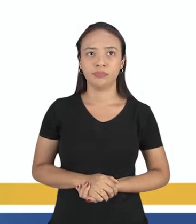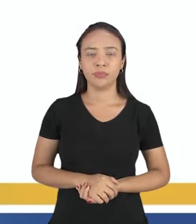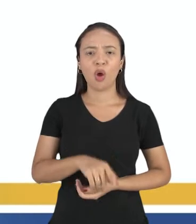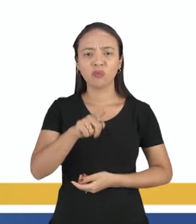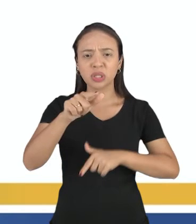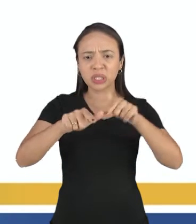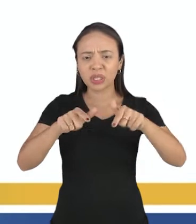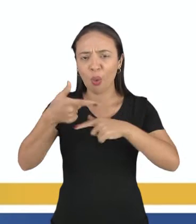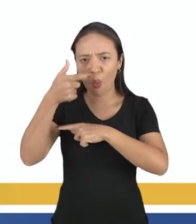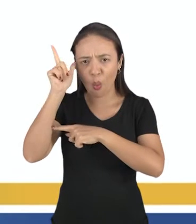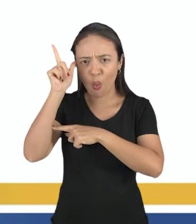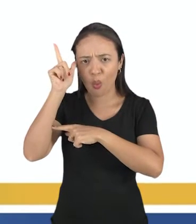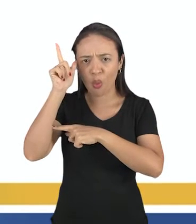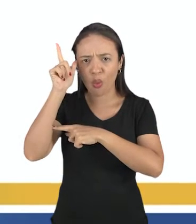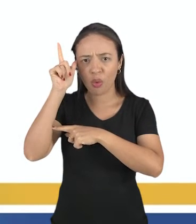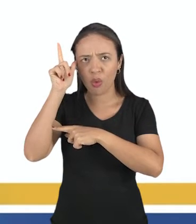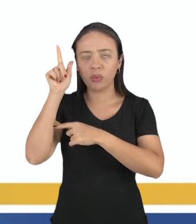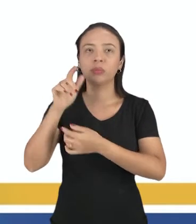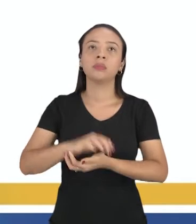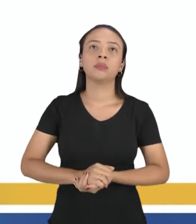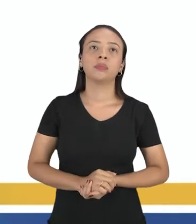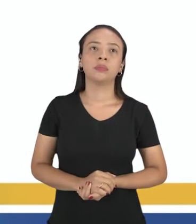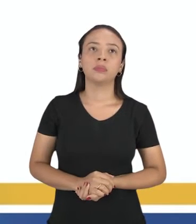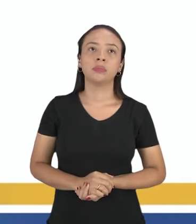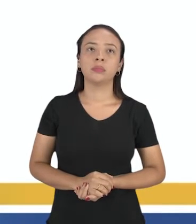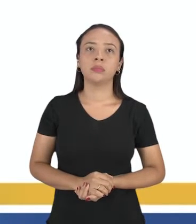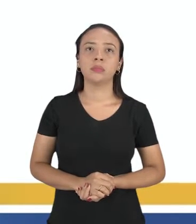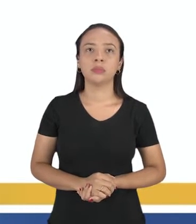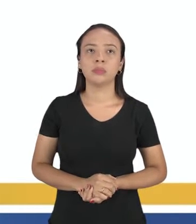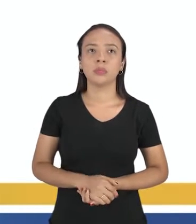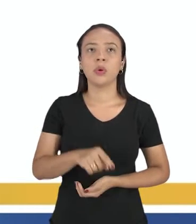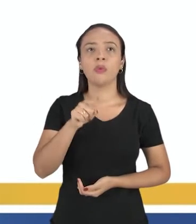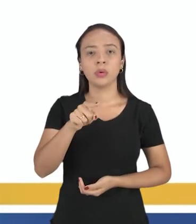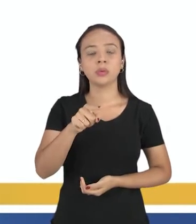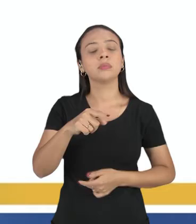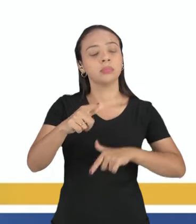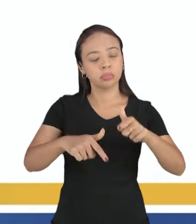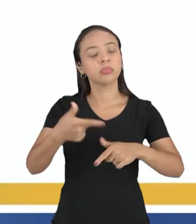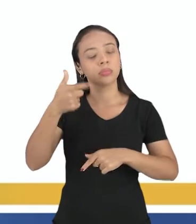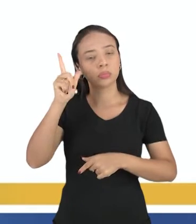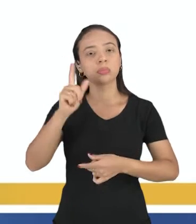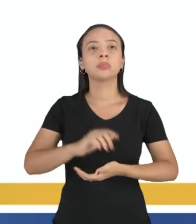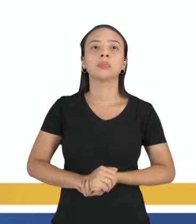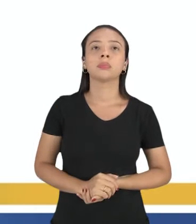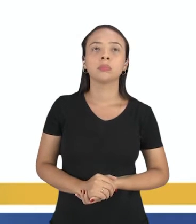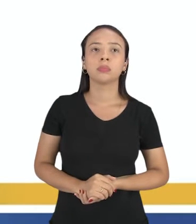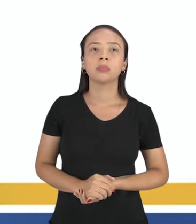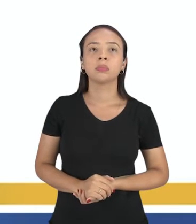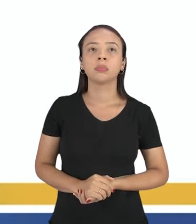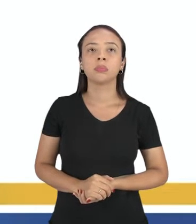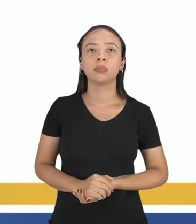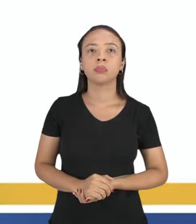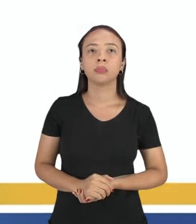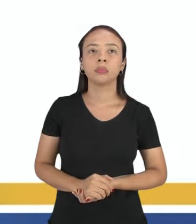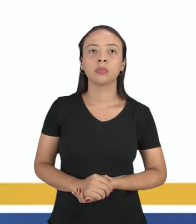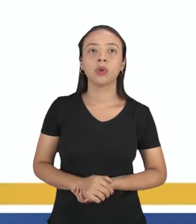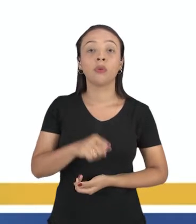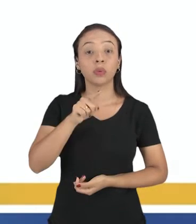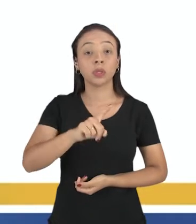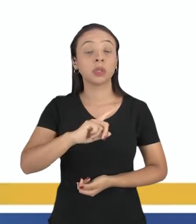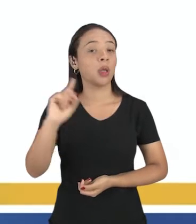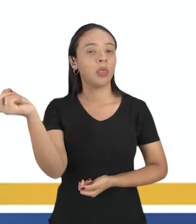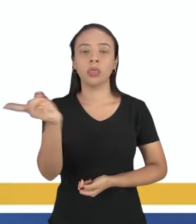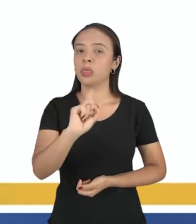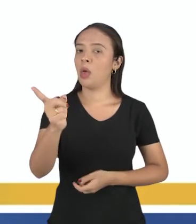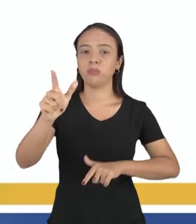yesterday? Você trabalhou ontem? You worked yesterday. Você trabalhou ontem. You didn't work